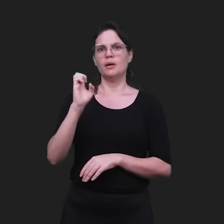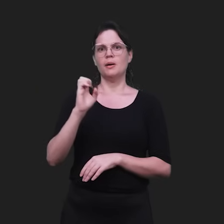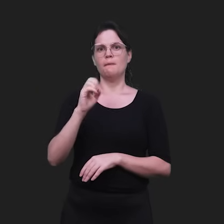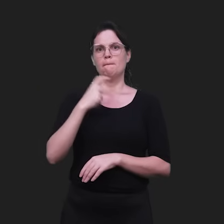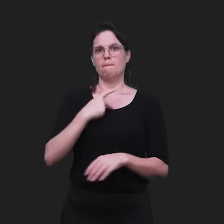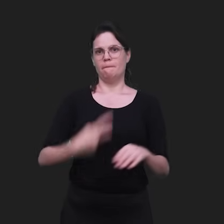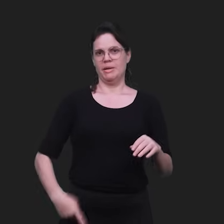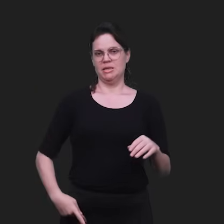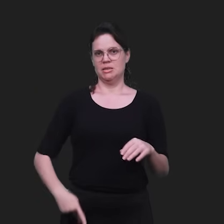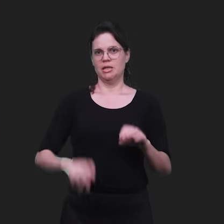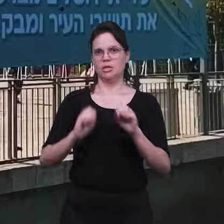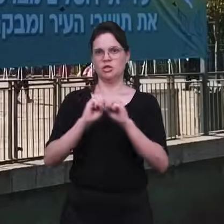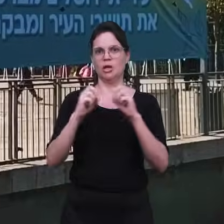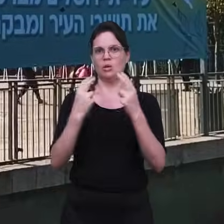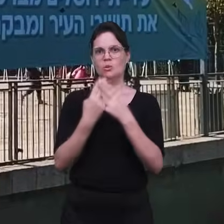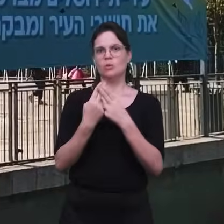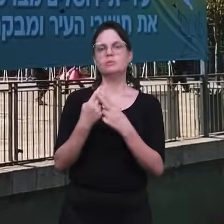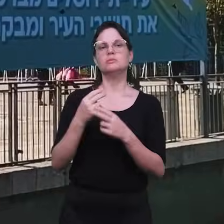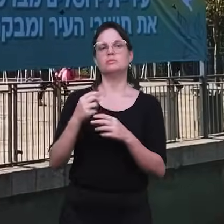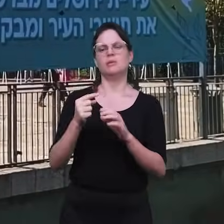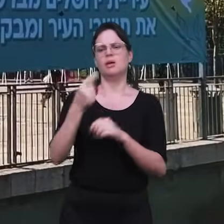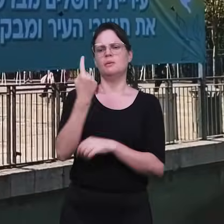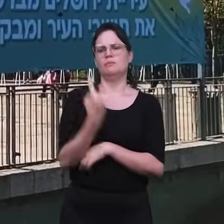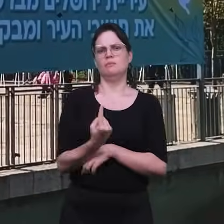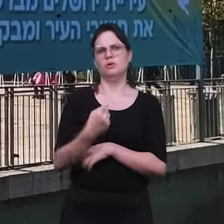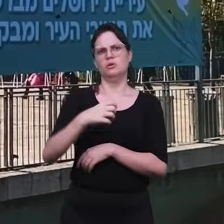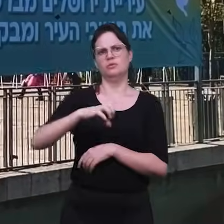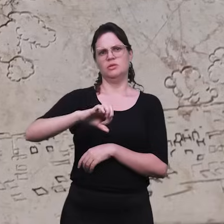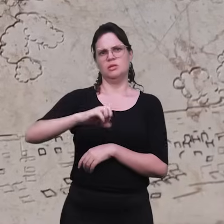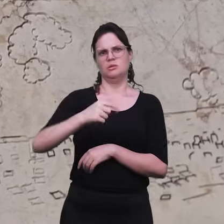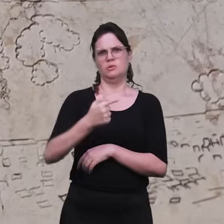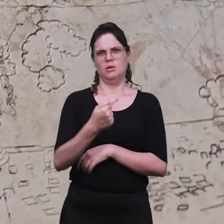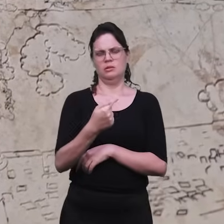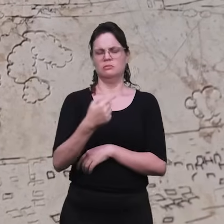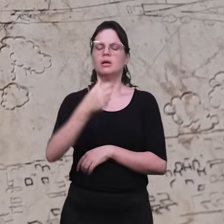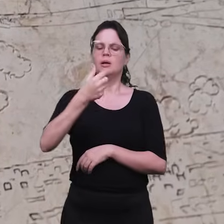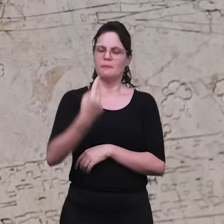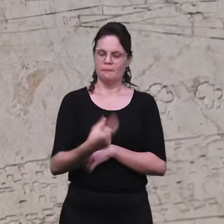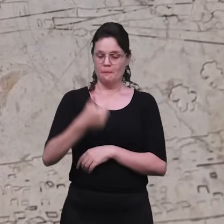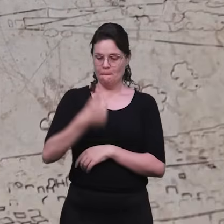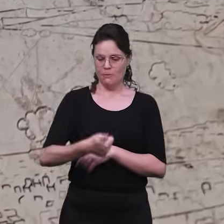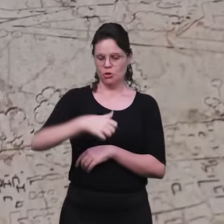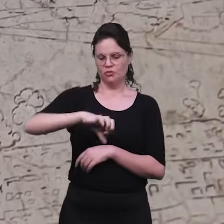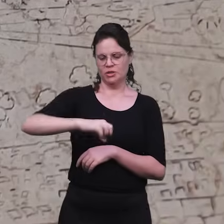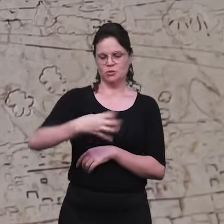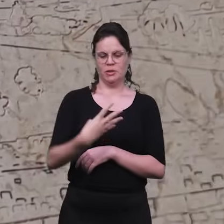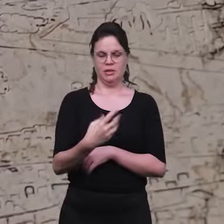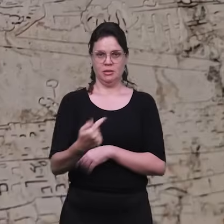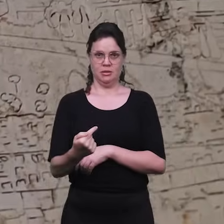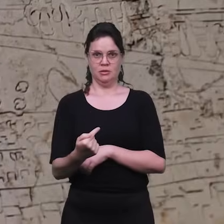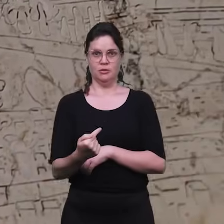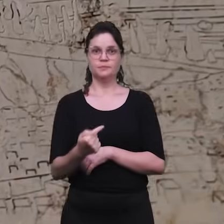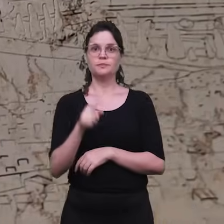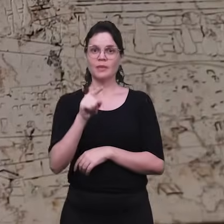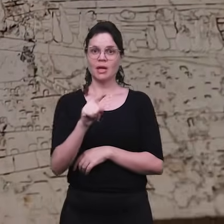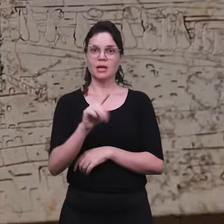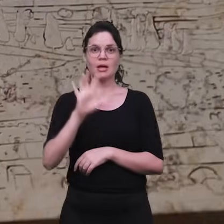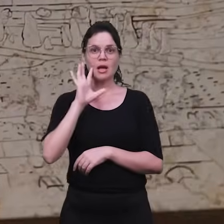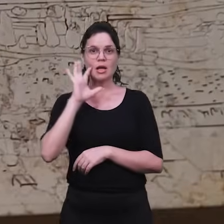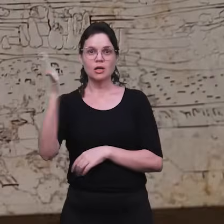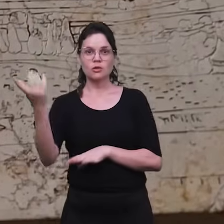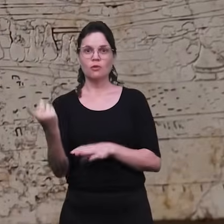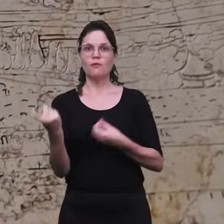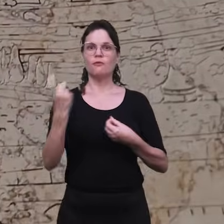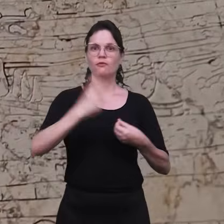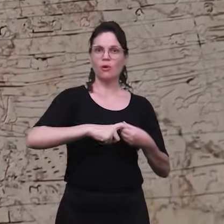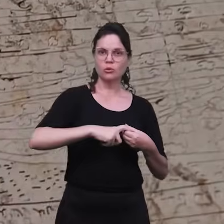no ano de 1947. E nesse ano foi votado a divisão do Estado palestino em 2